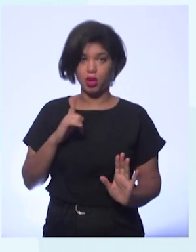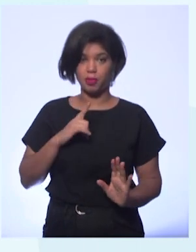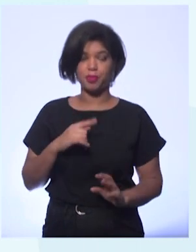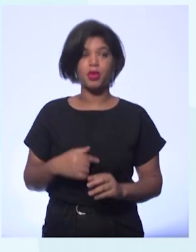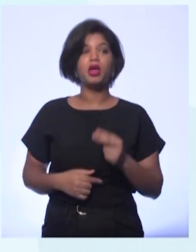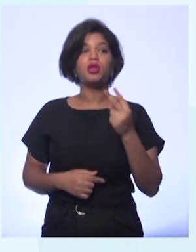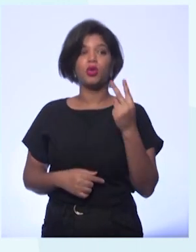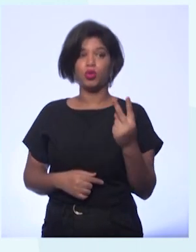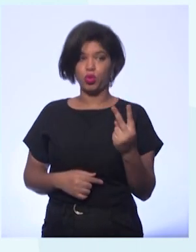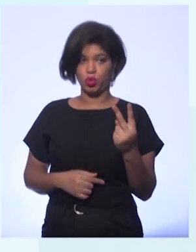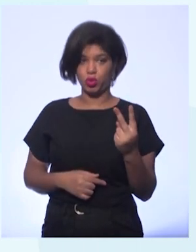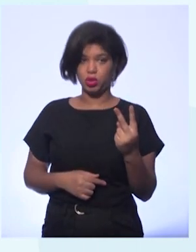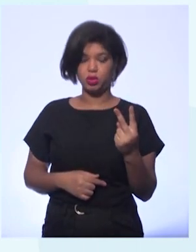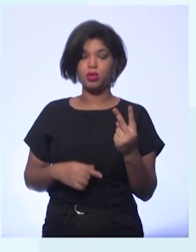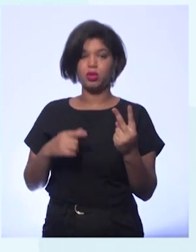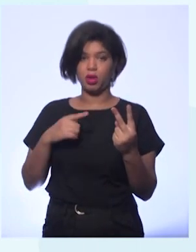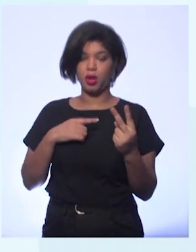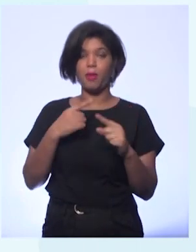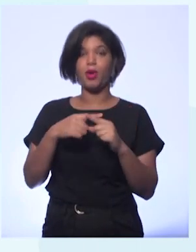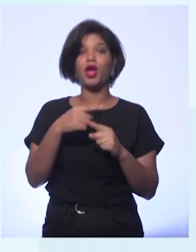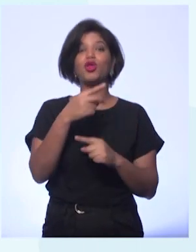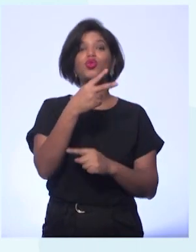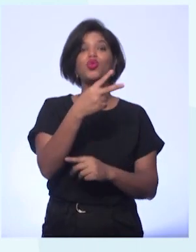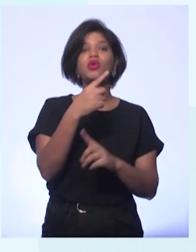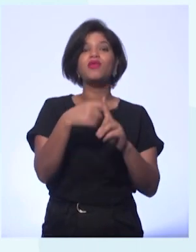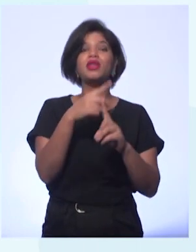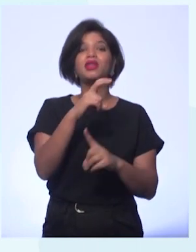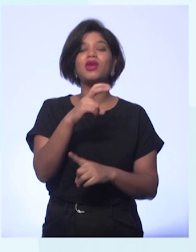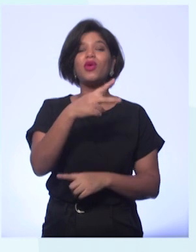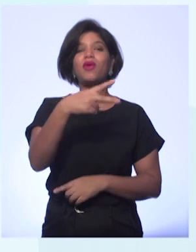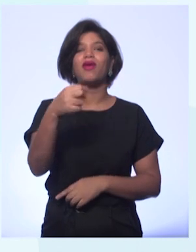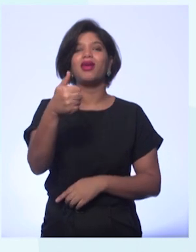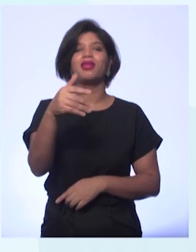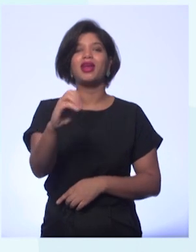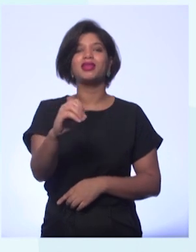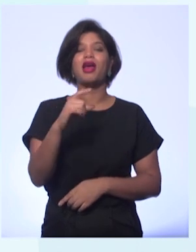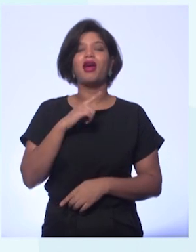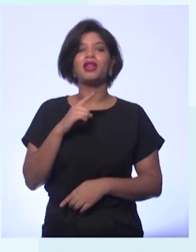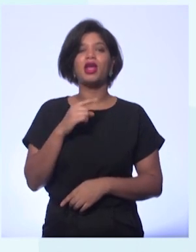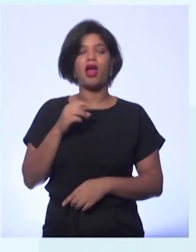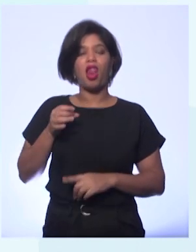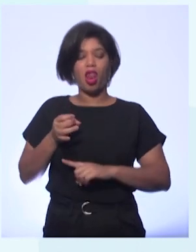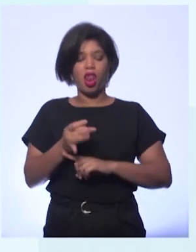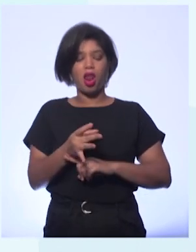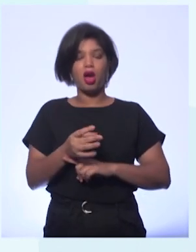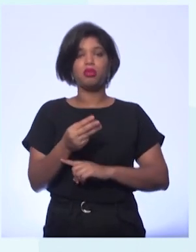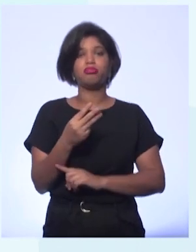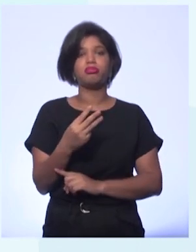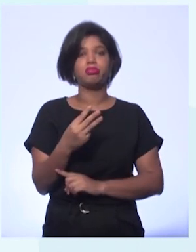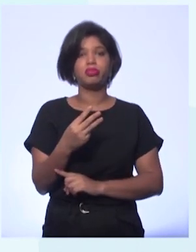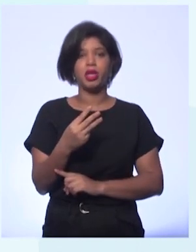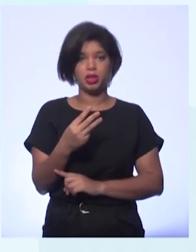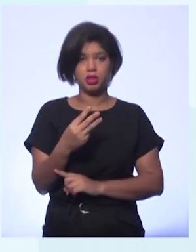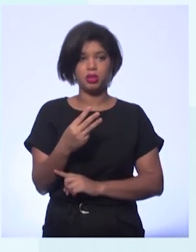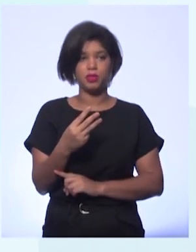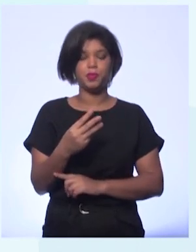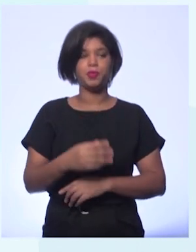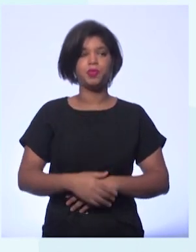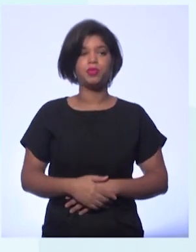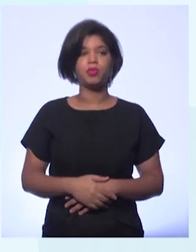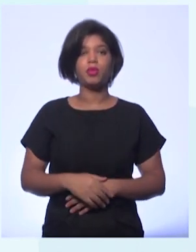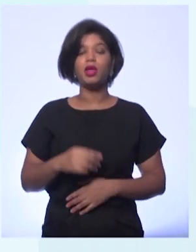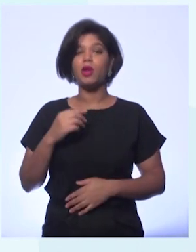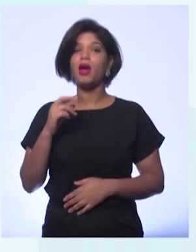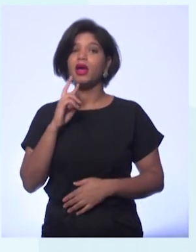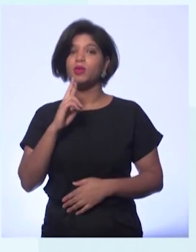2 inteiros, porque 2 vezes 5 deu 10, e eu tenho de sobra 3. Nosso resto, o quociente é 2 e o resto é 3.